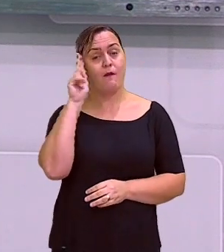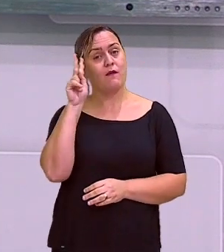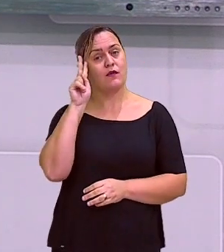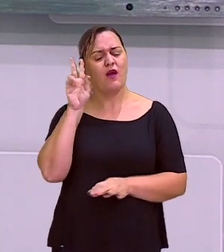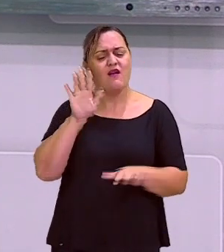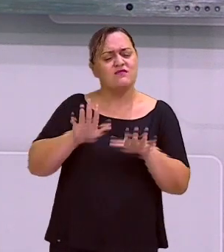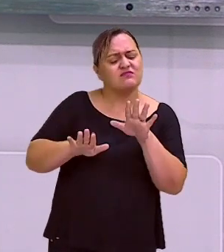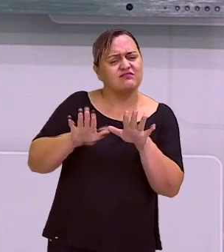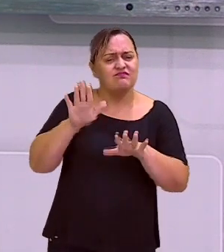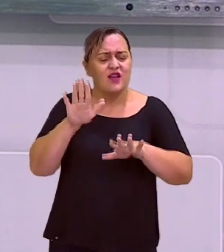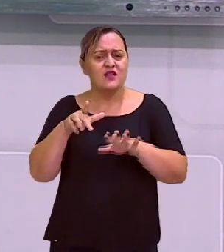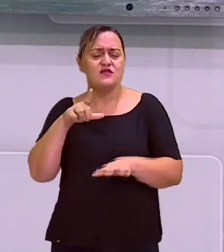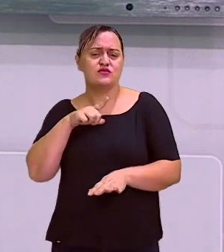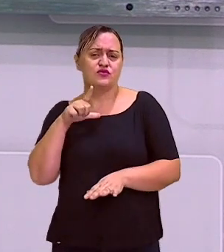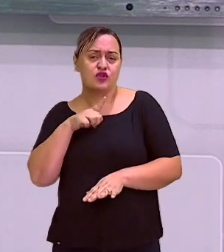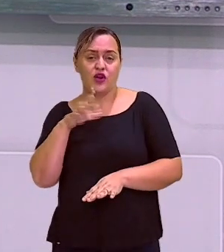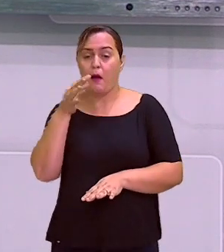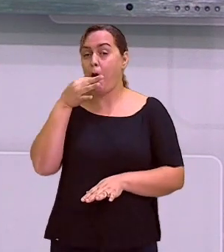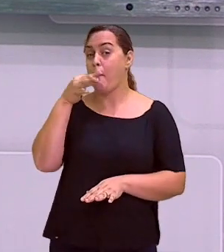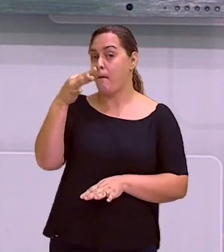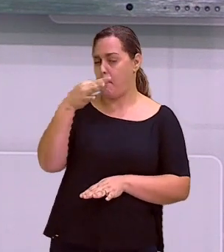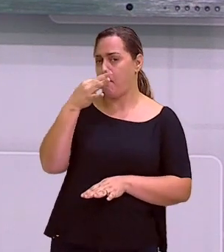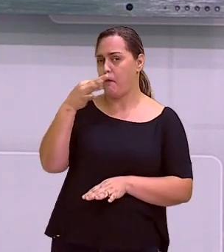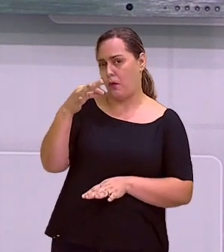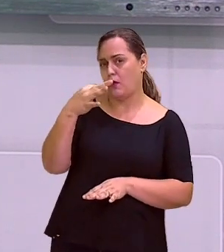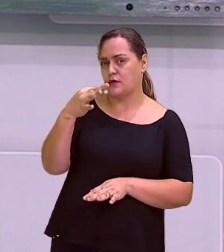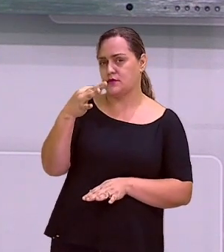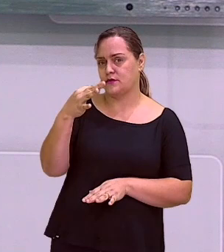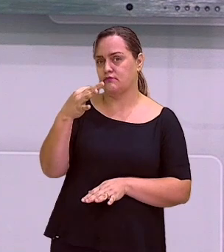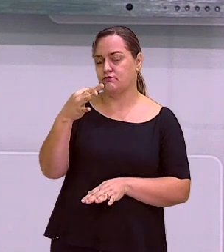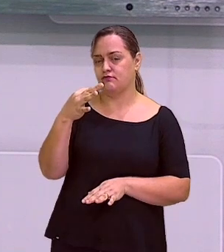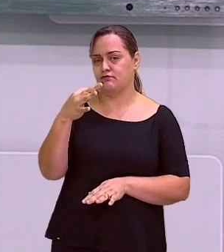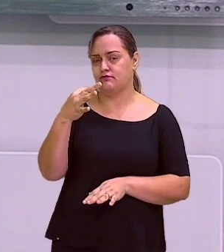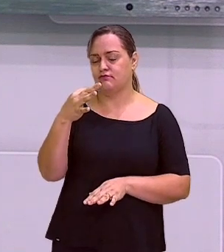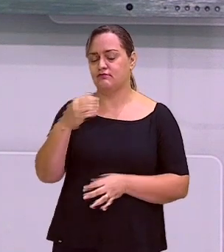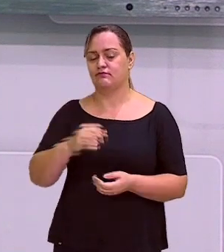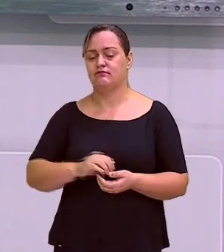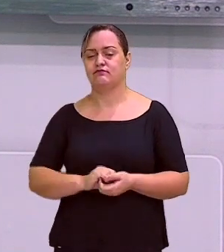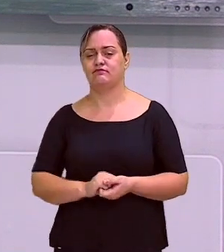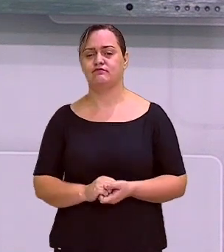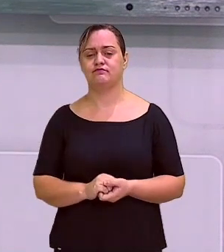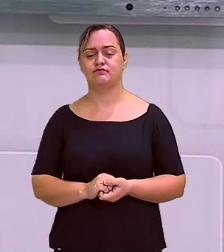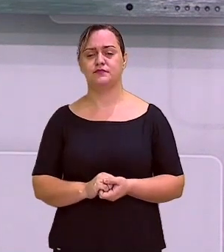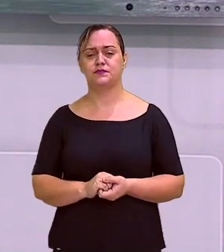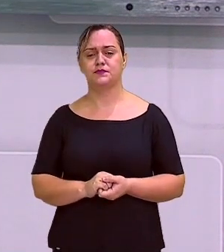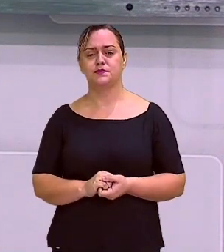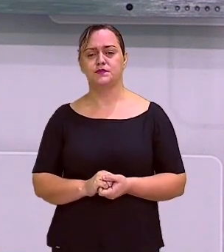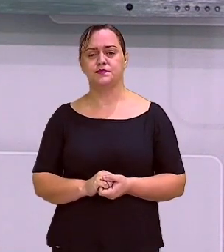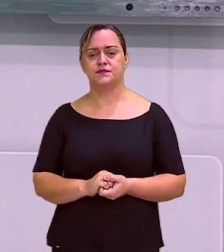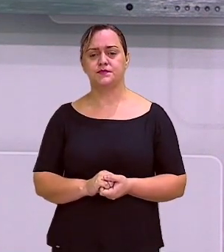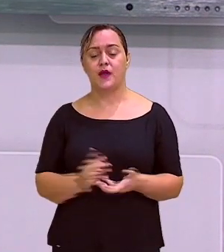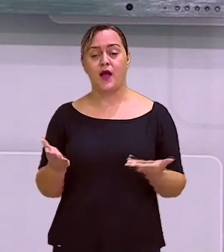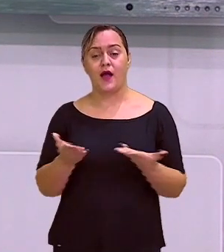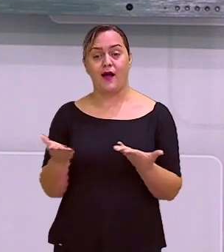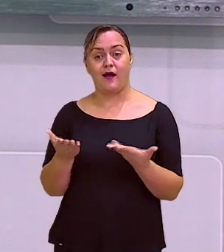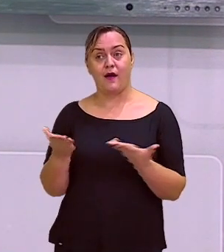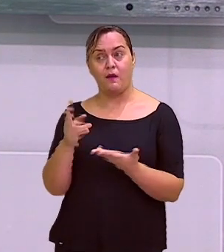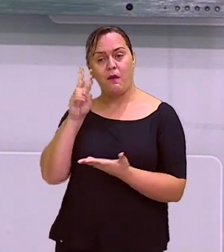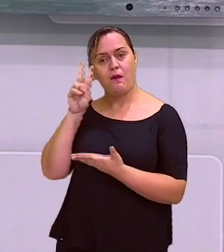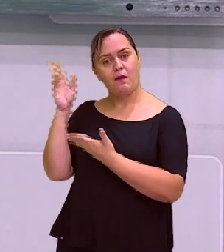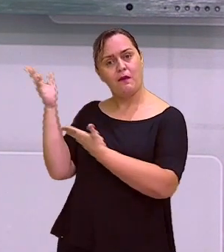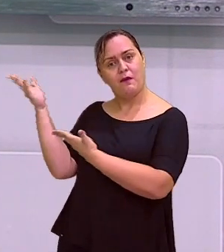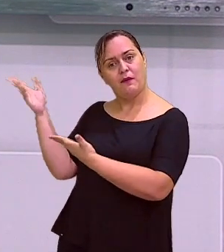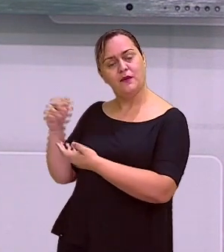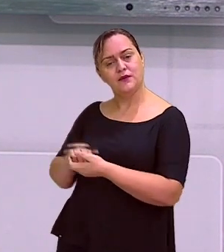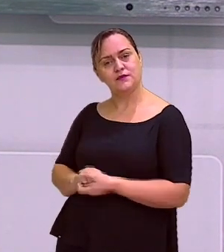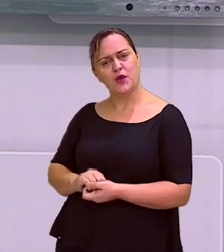já eram mais longos, não eram mais os 45 segundos lá da primeira. Vamos continuar aqui. Olha esse nome,